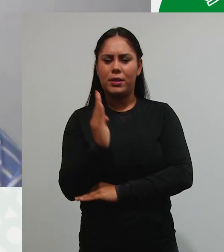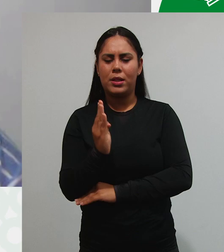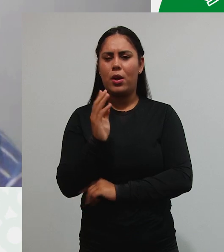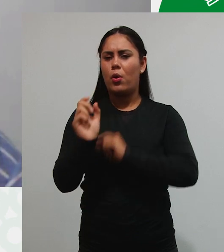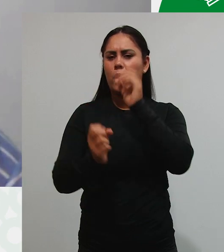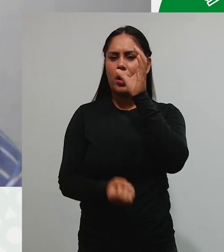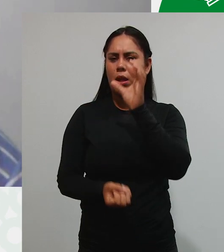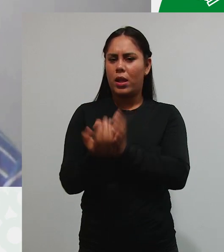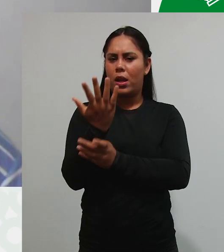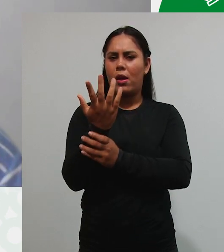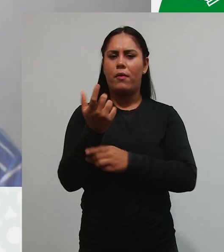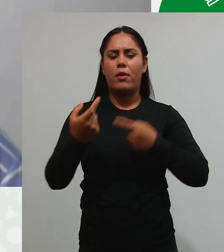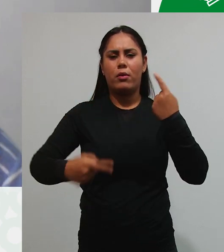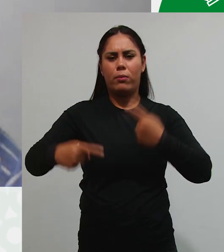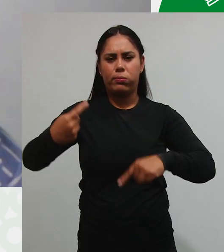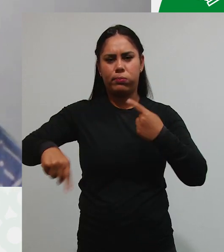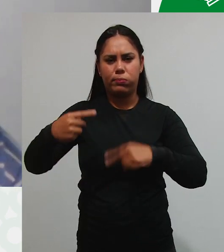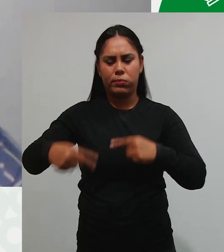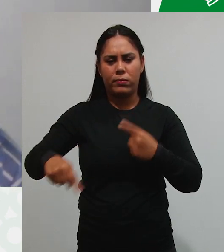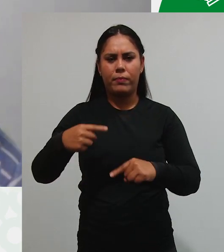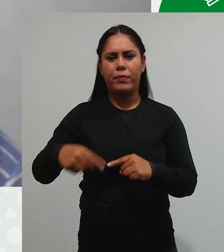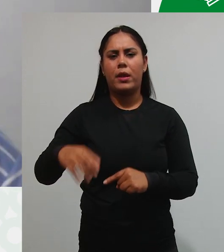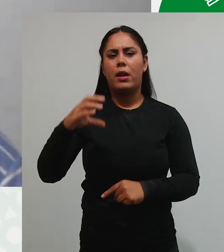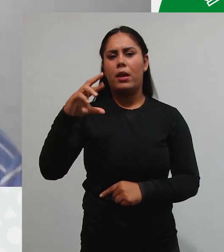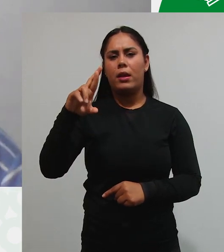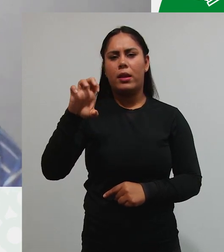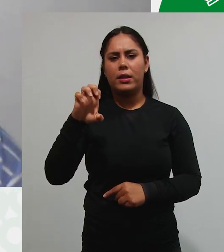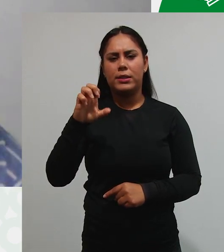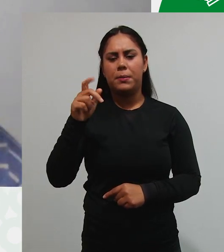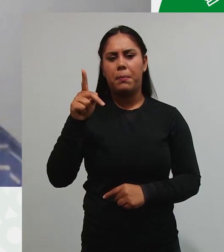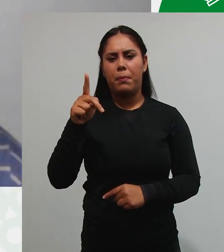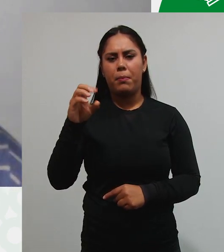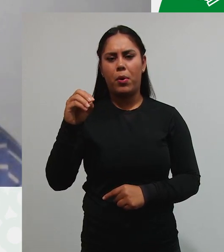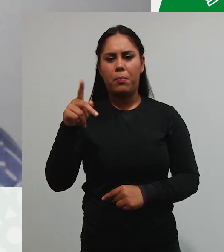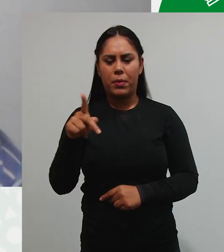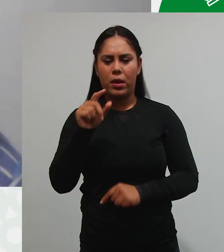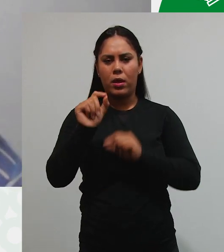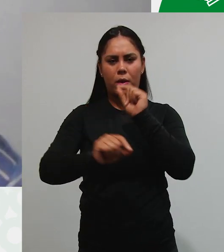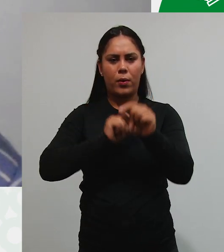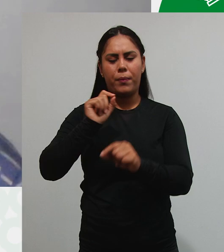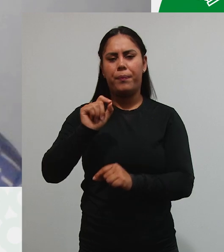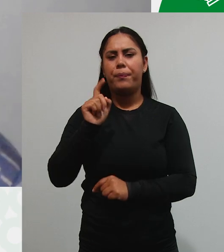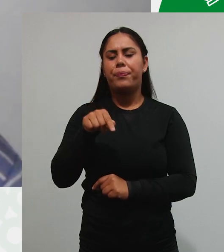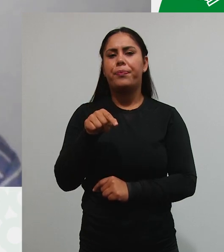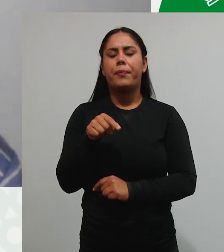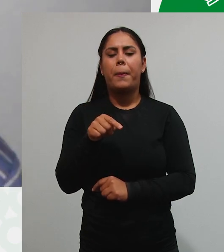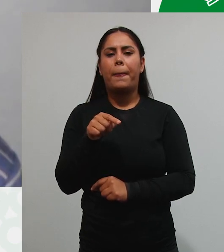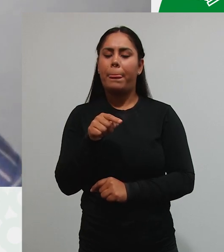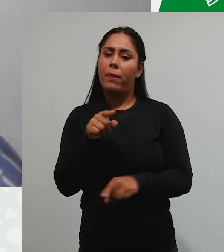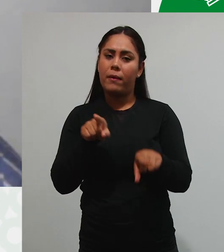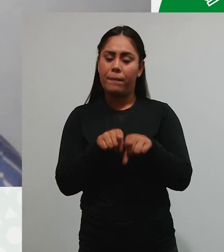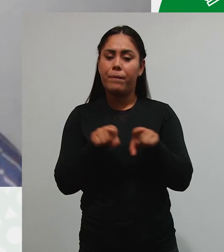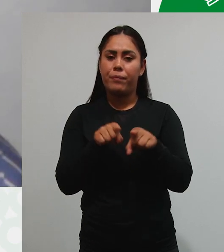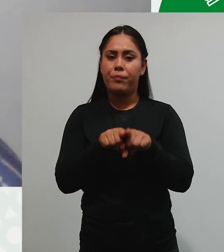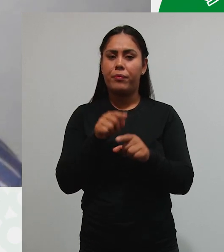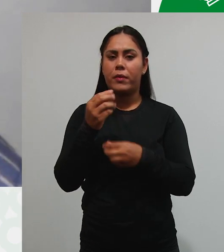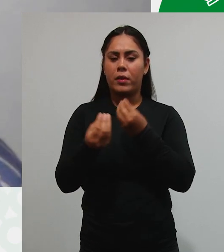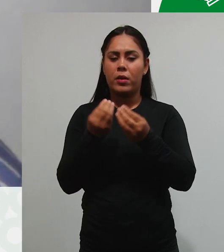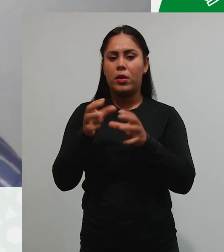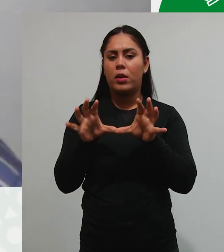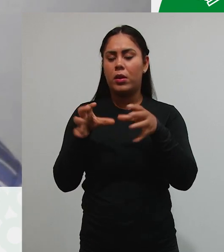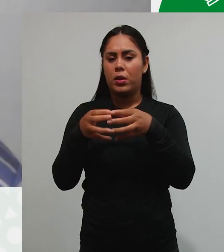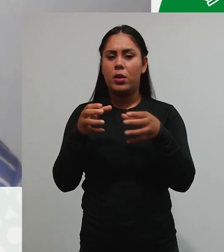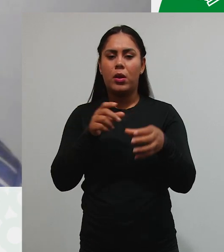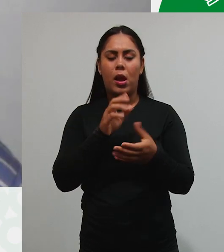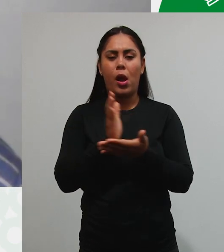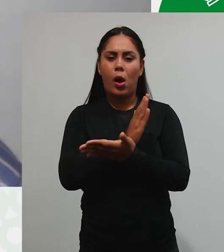do CREAS-POP, né, com a inserção aí dos centros POPs, e alguns lugares